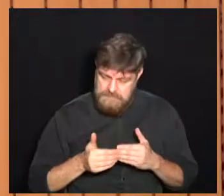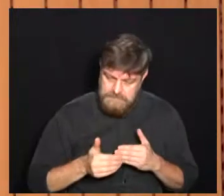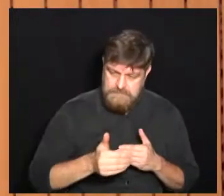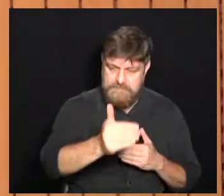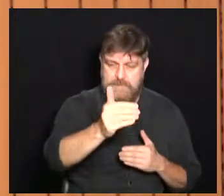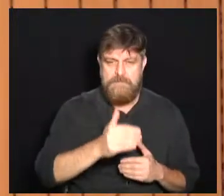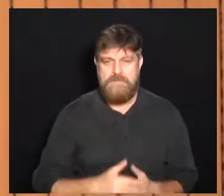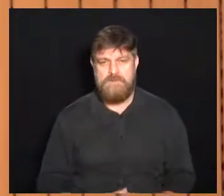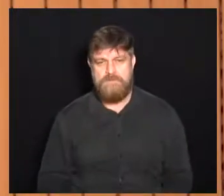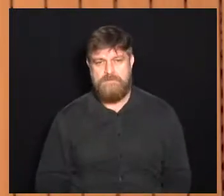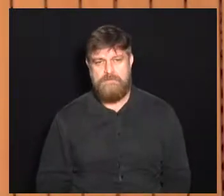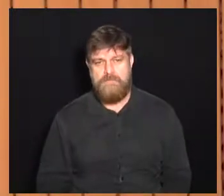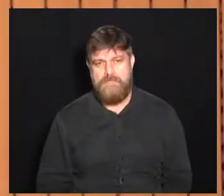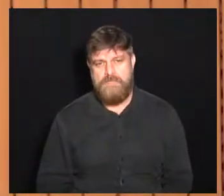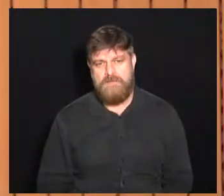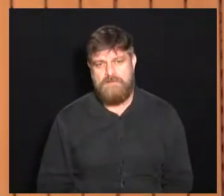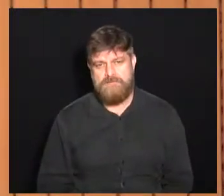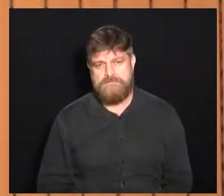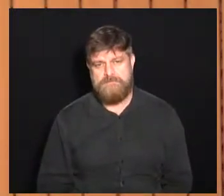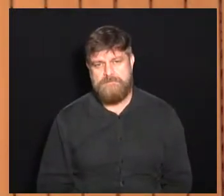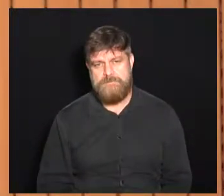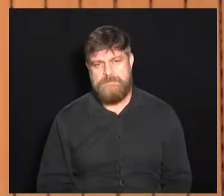este. Tá?